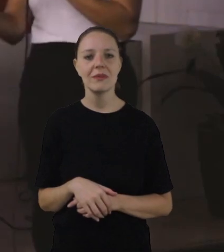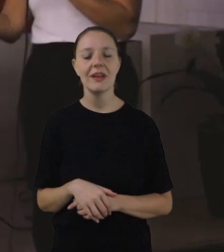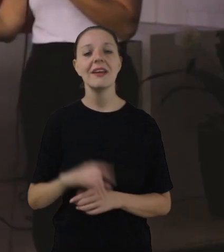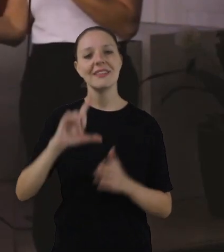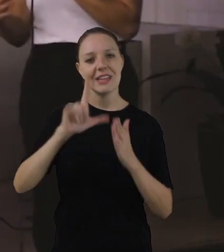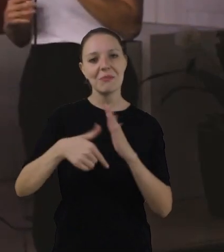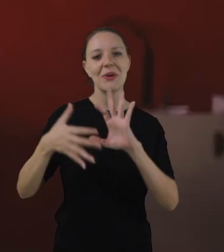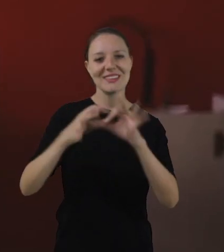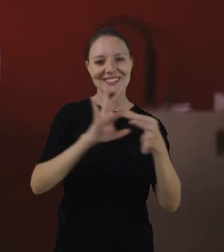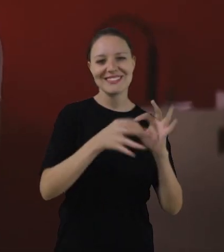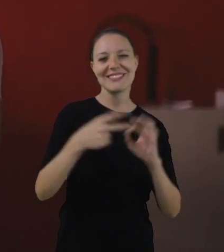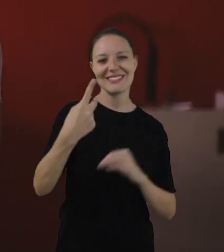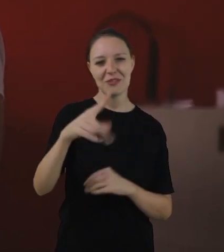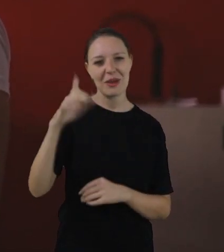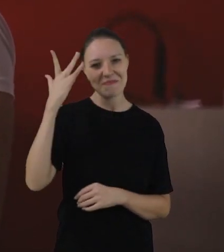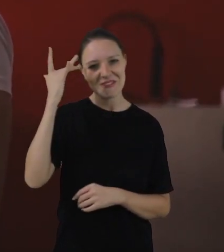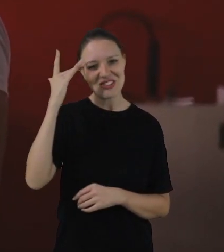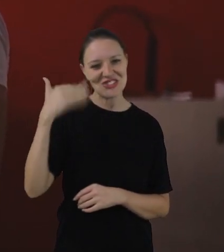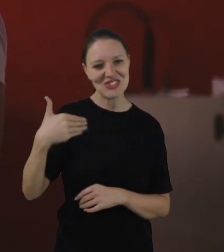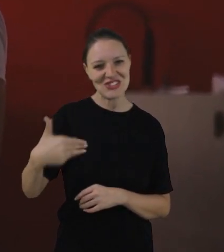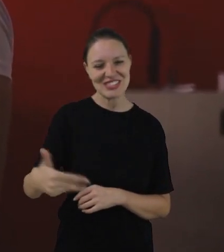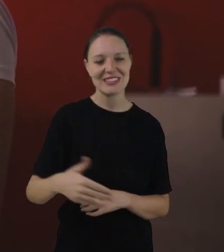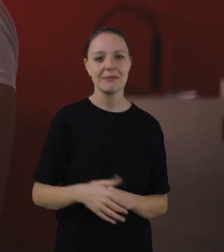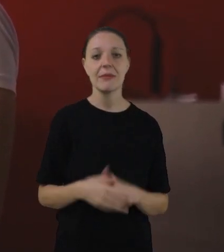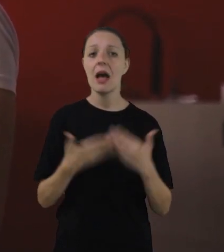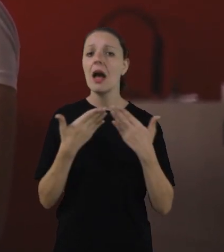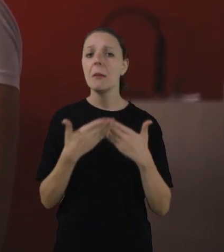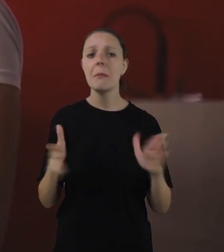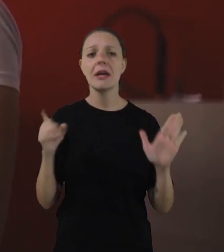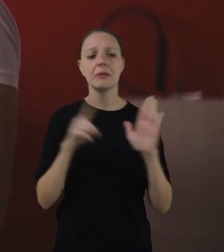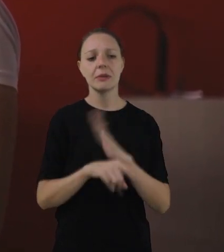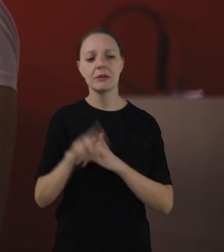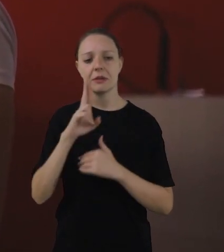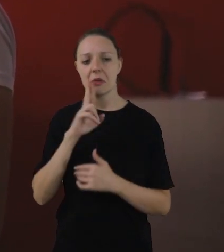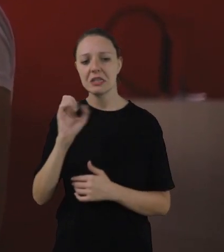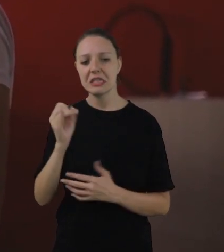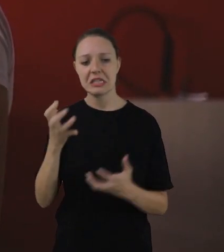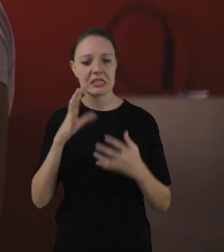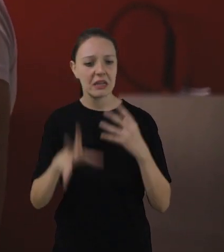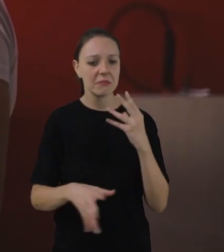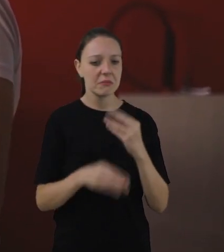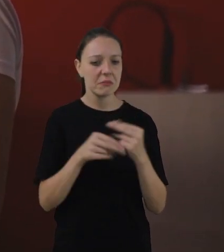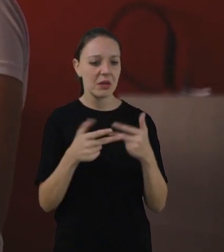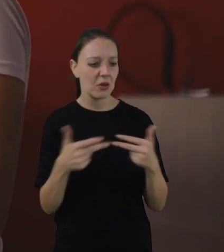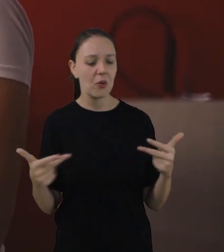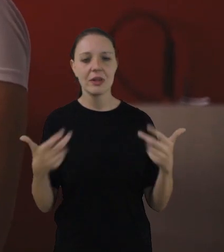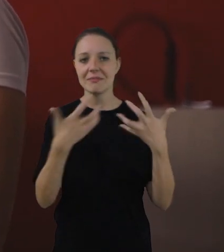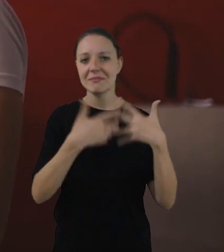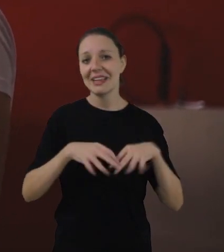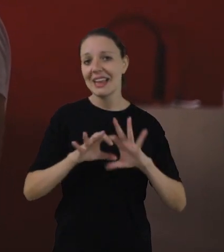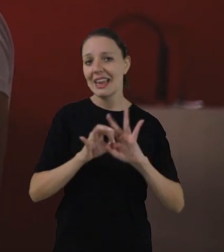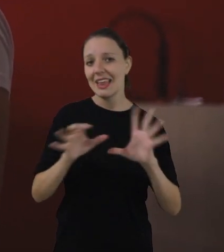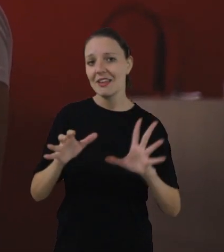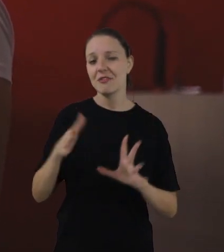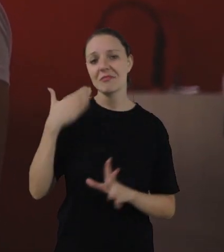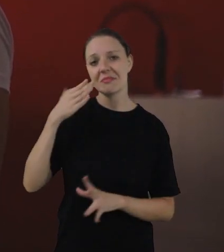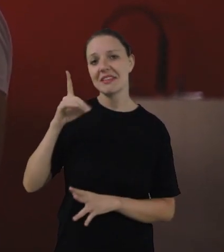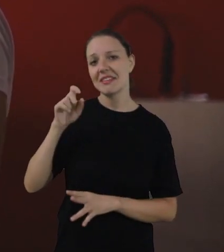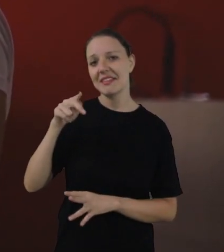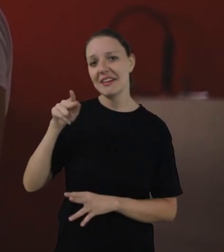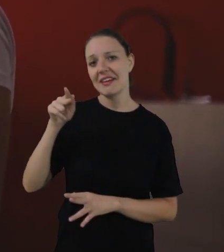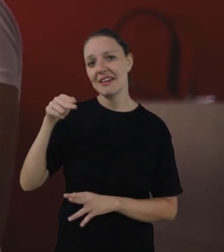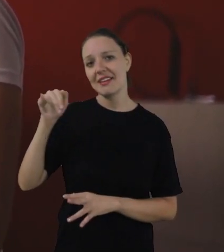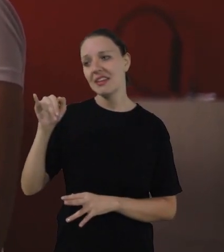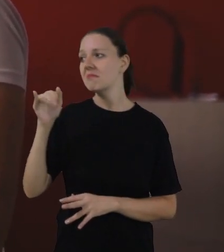nós e depois a gente faz as conexões com o nosso dia a dia, tá? Então, quero deixar um espaço aberto para quem quiser fazer uma